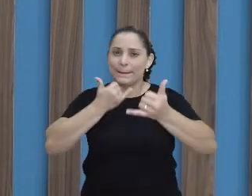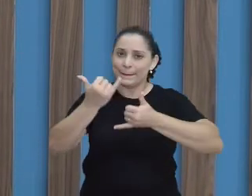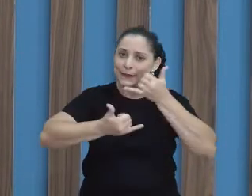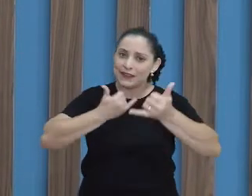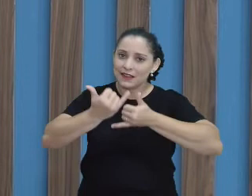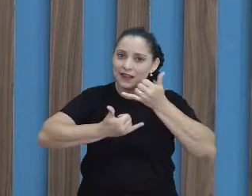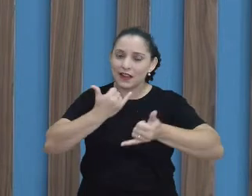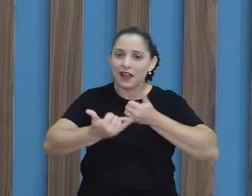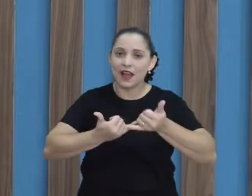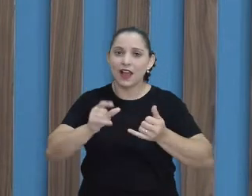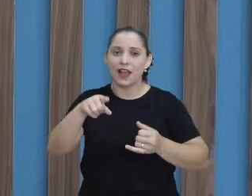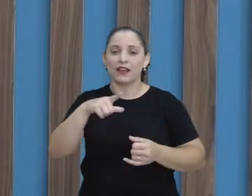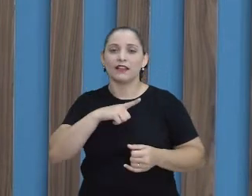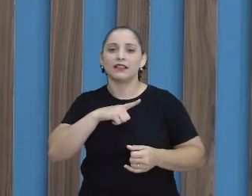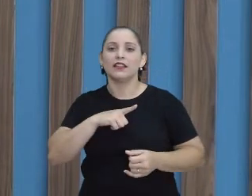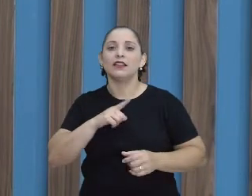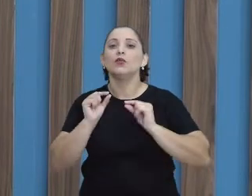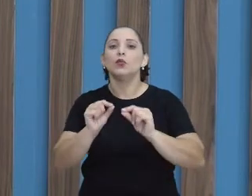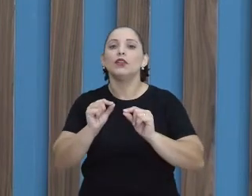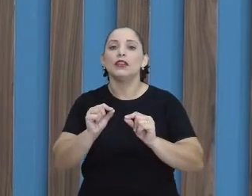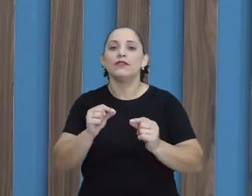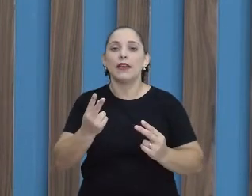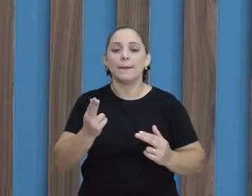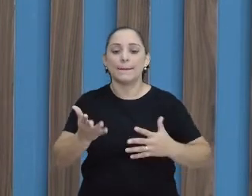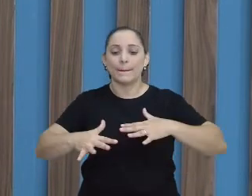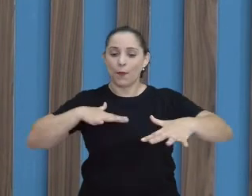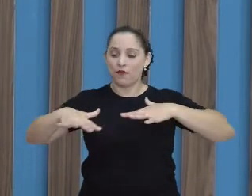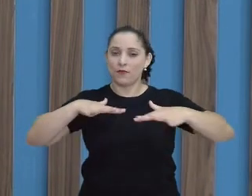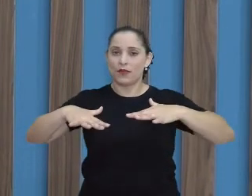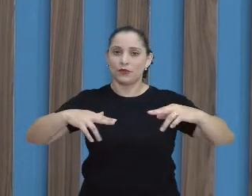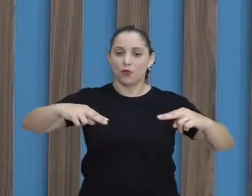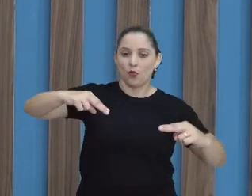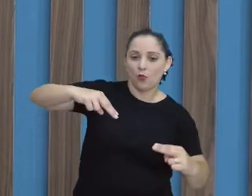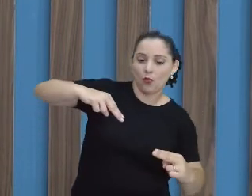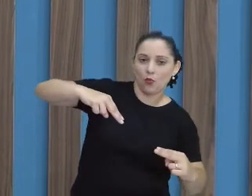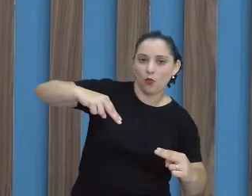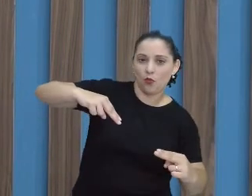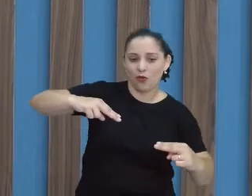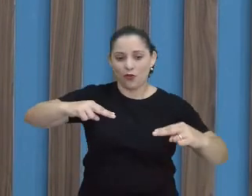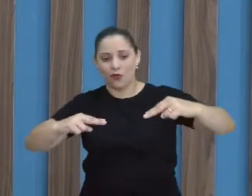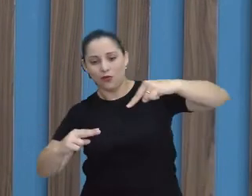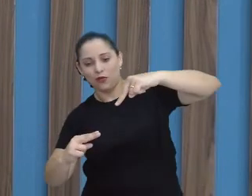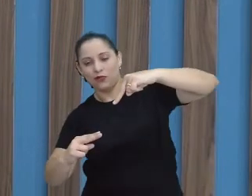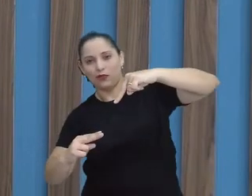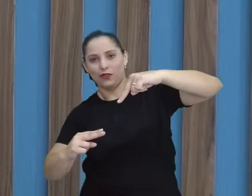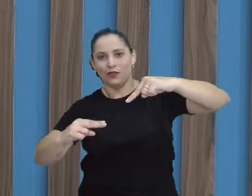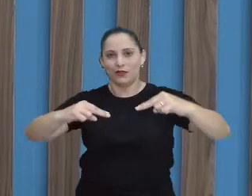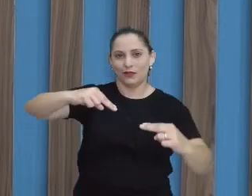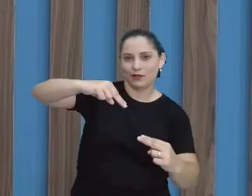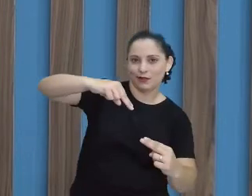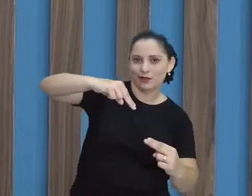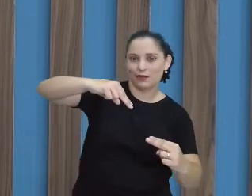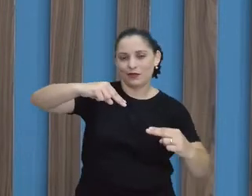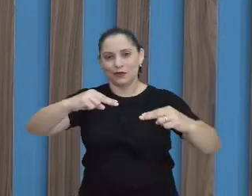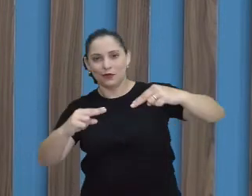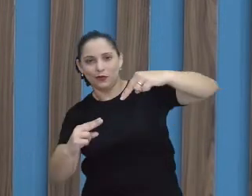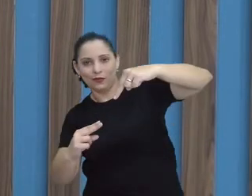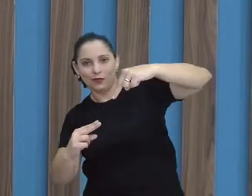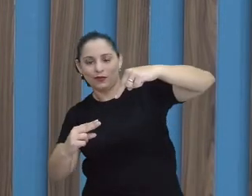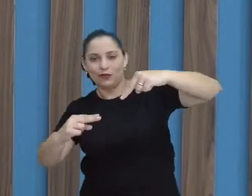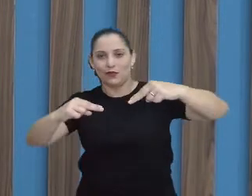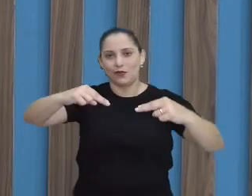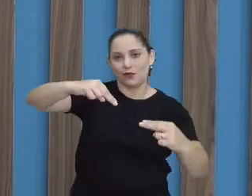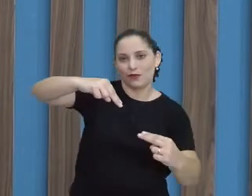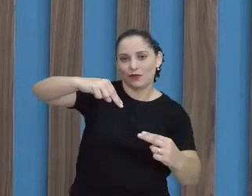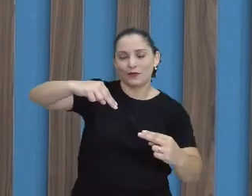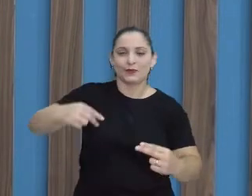elas impulsionam, né? Uma vai impulsionando a outra para ficar nesse sistema de gangorra. Mas se a gente pega aí